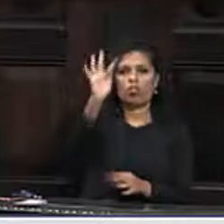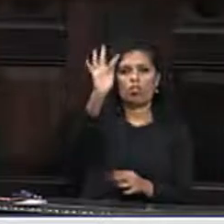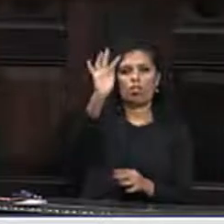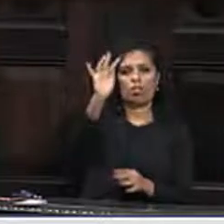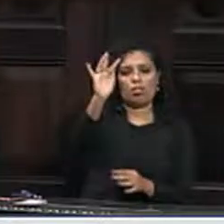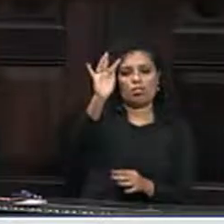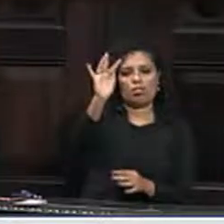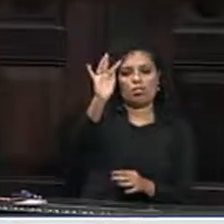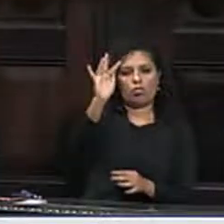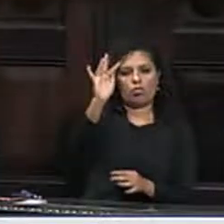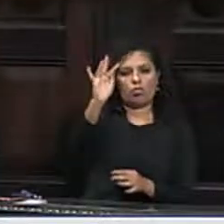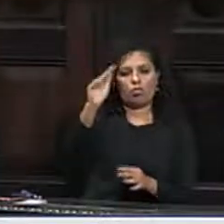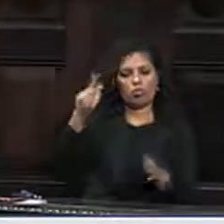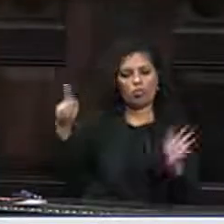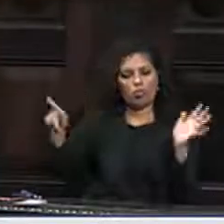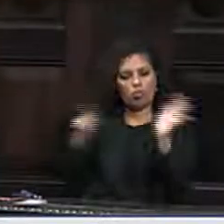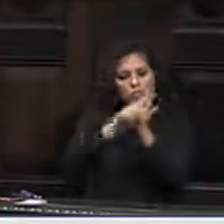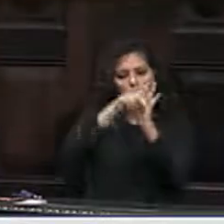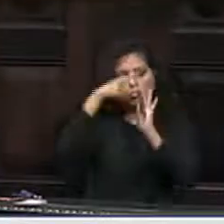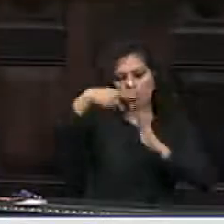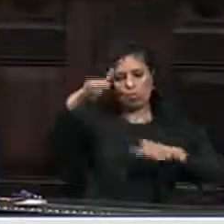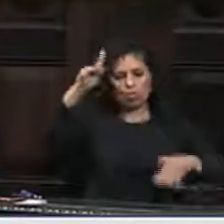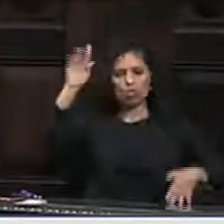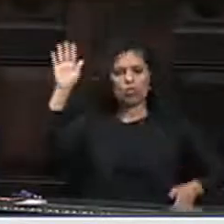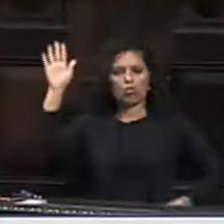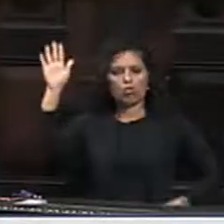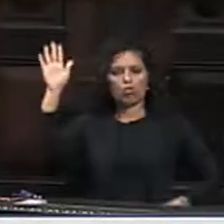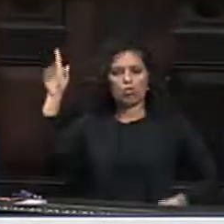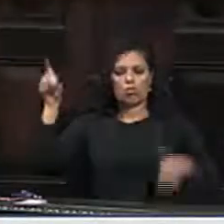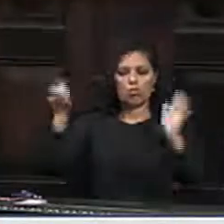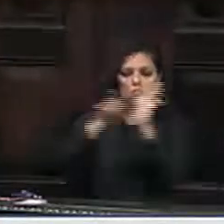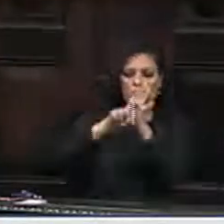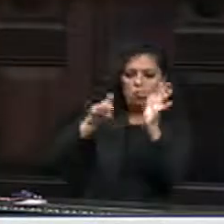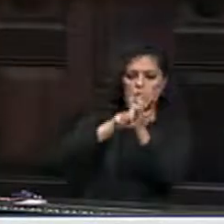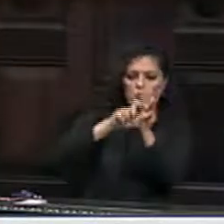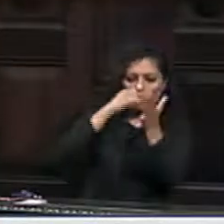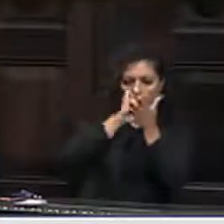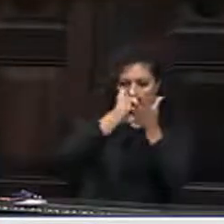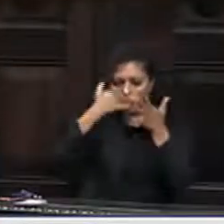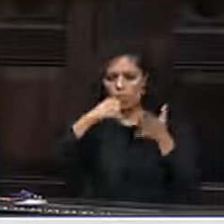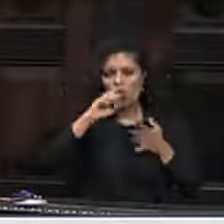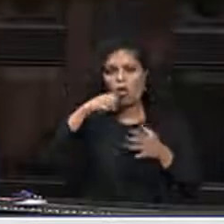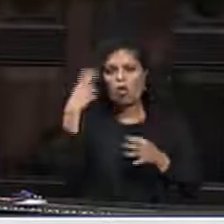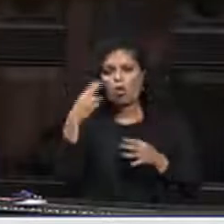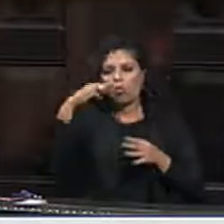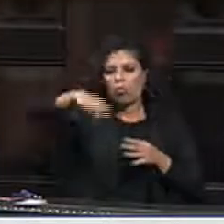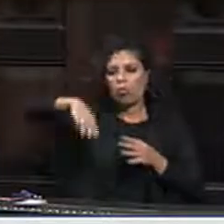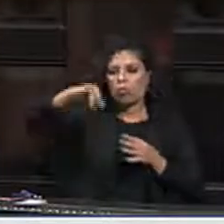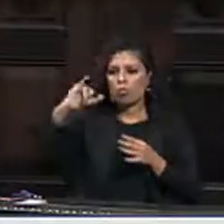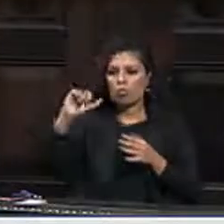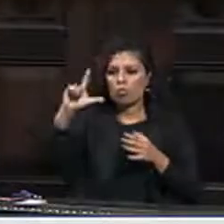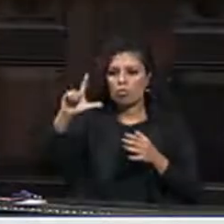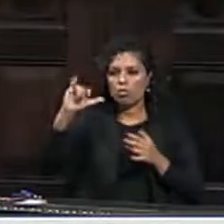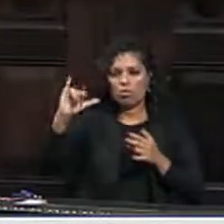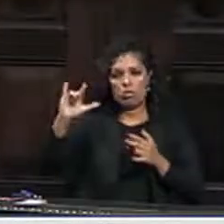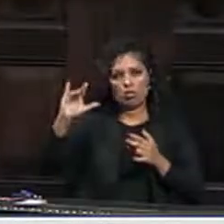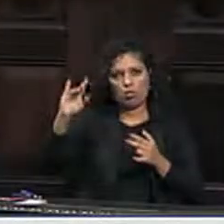domínio do narcotráfico ou das milícias, que são